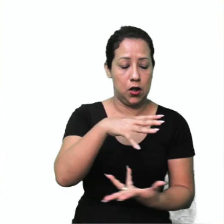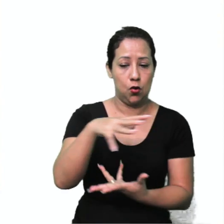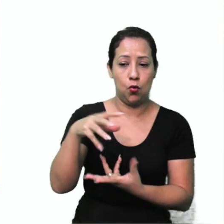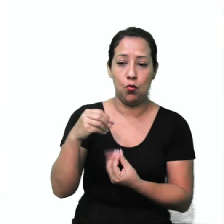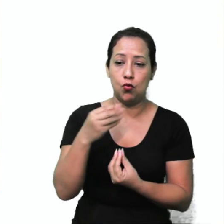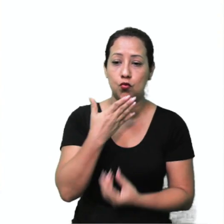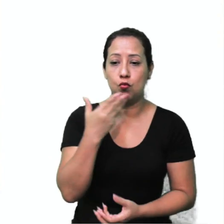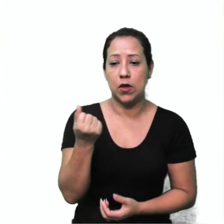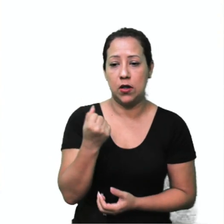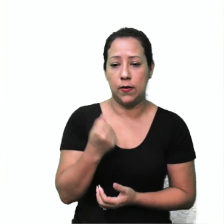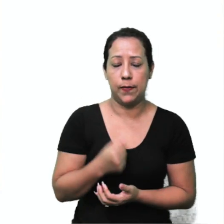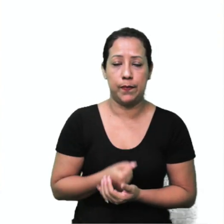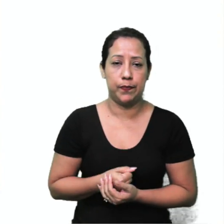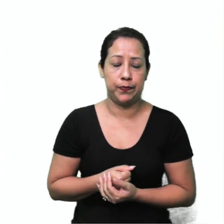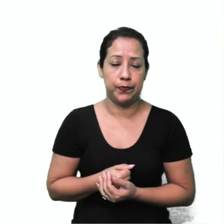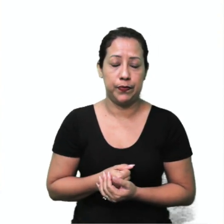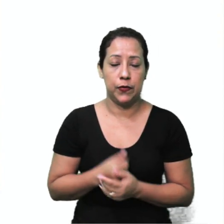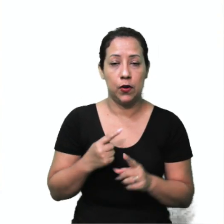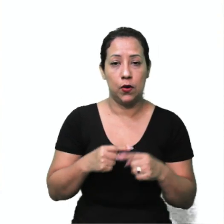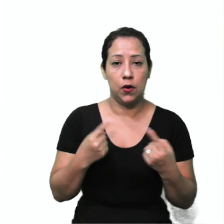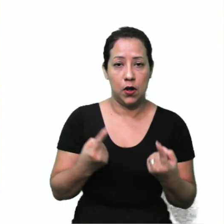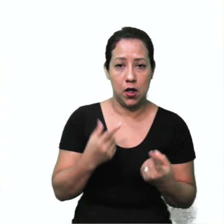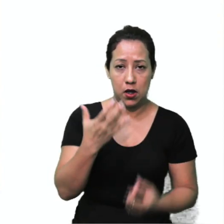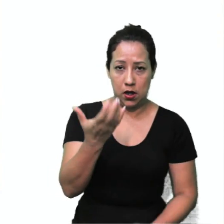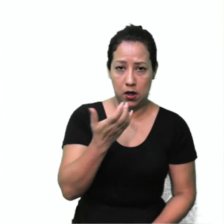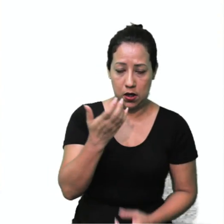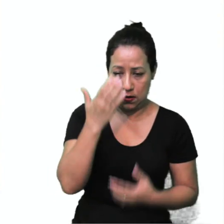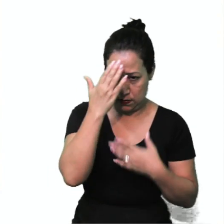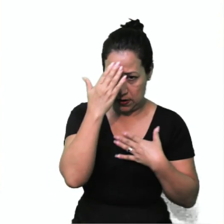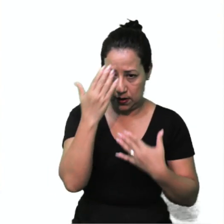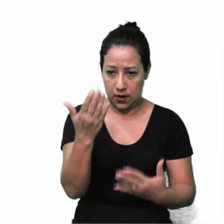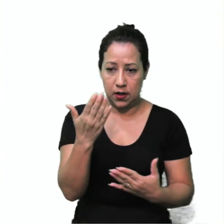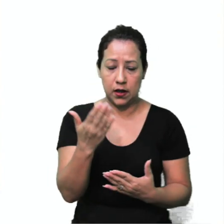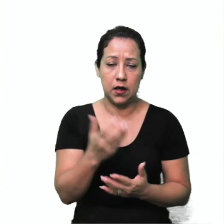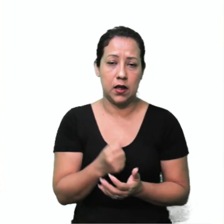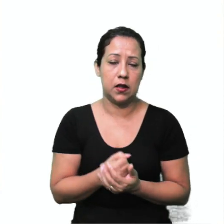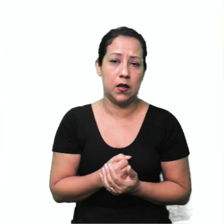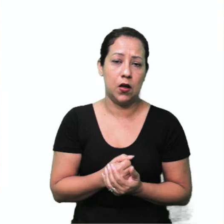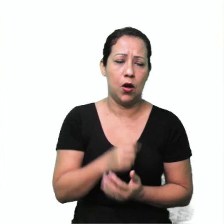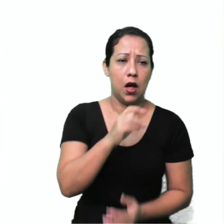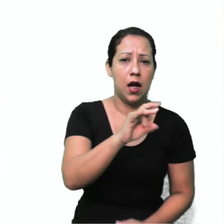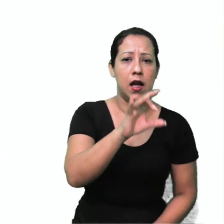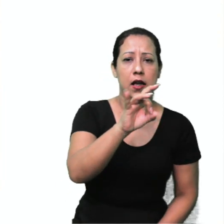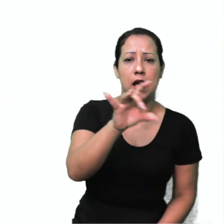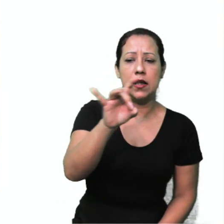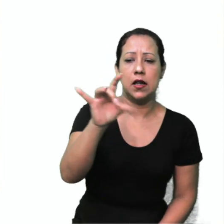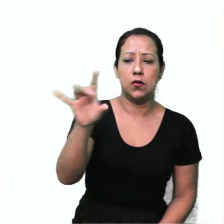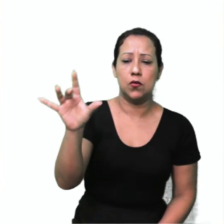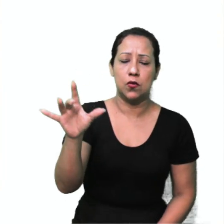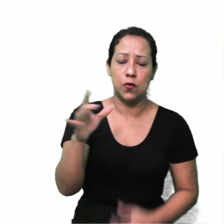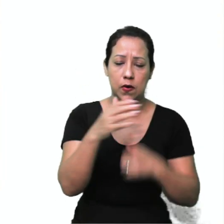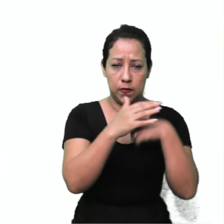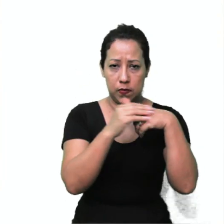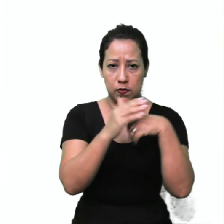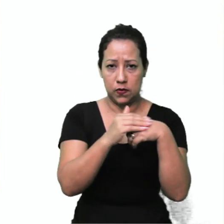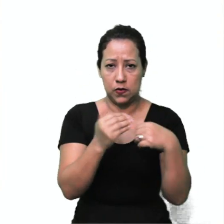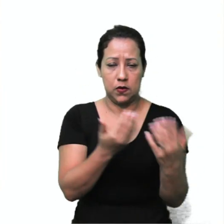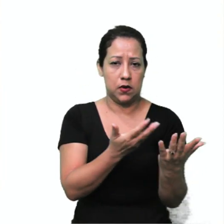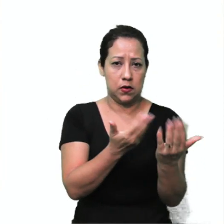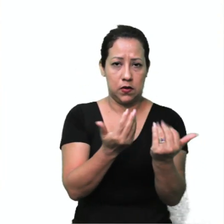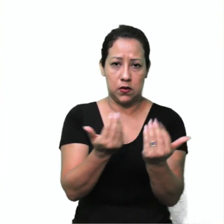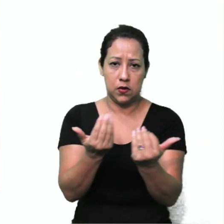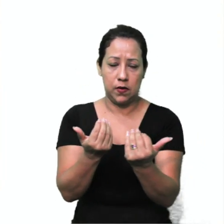isso tem contribuído. Portanto, eu quero agradecer a cada um de vocês, meus queridos